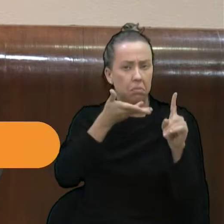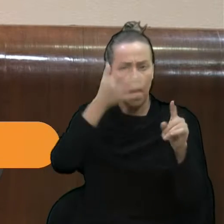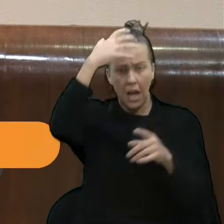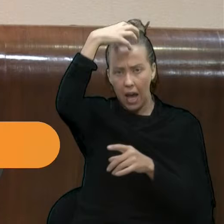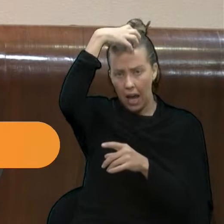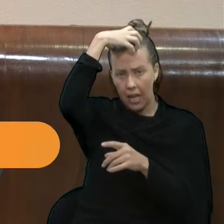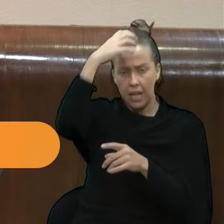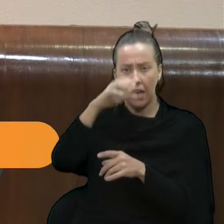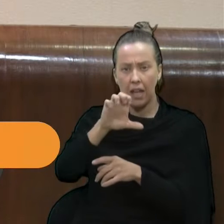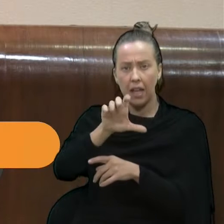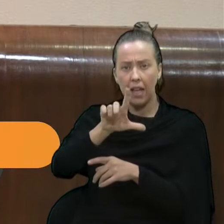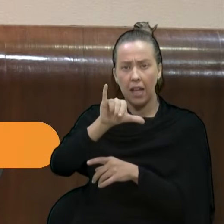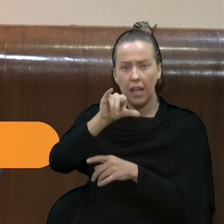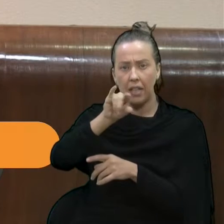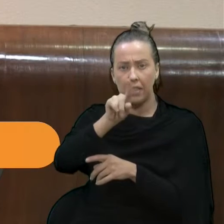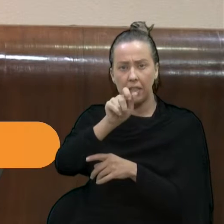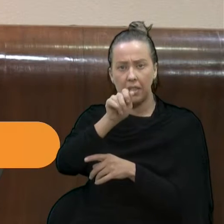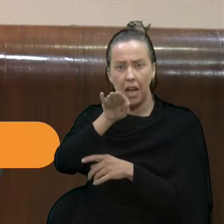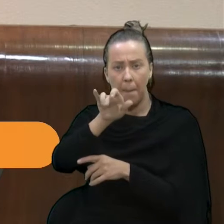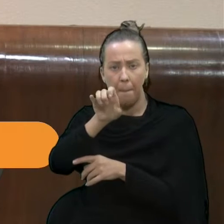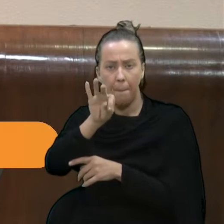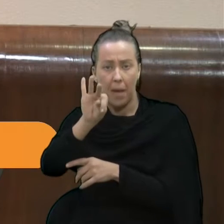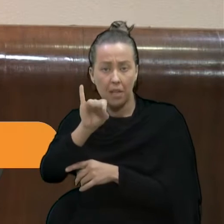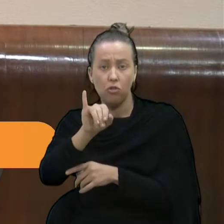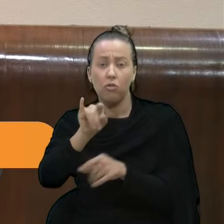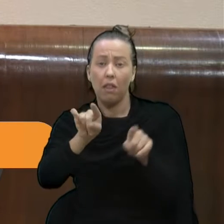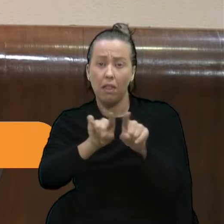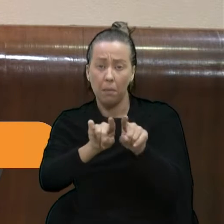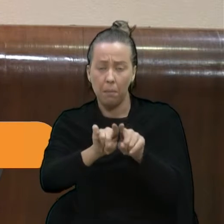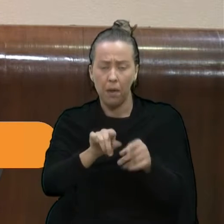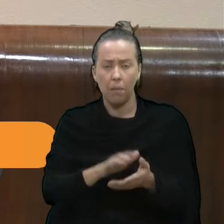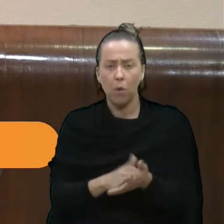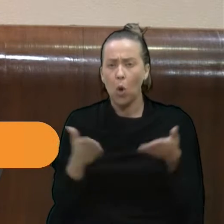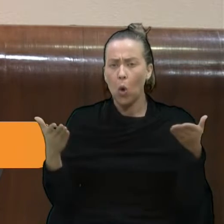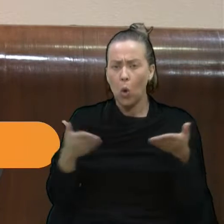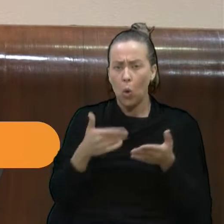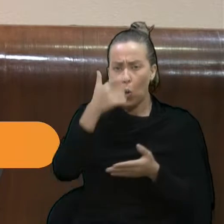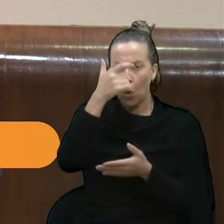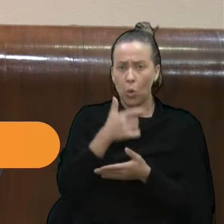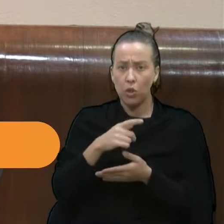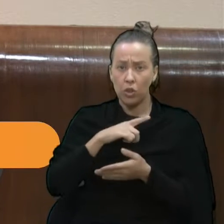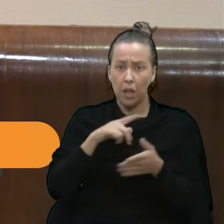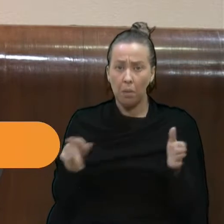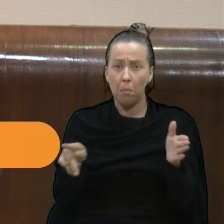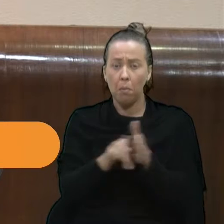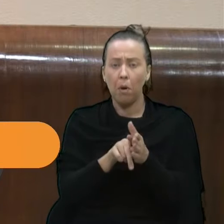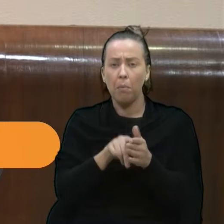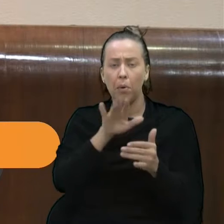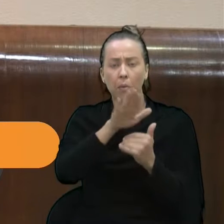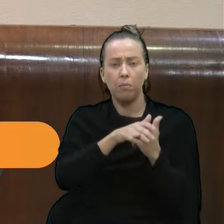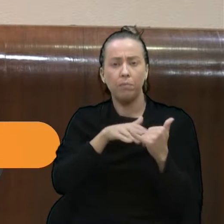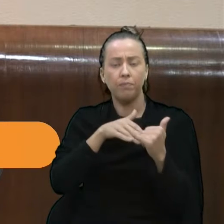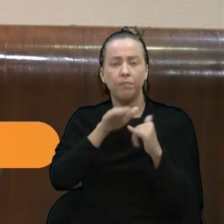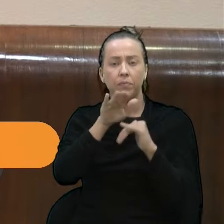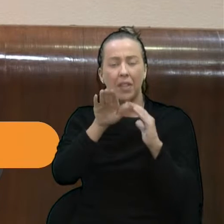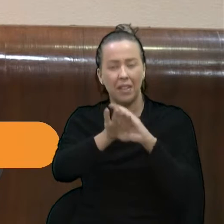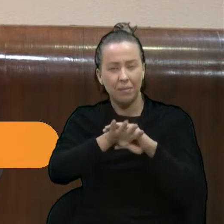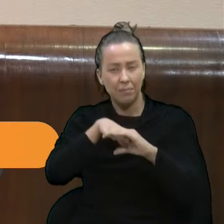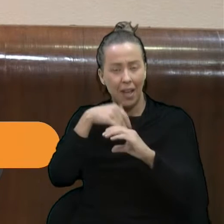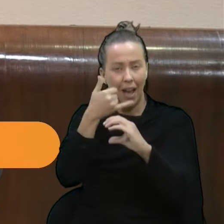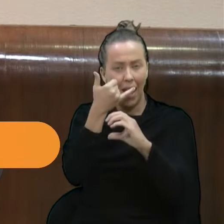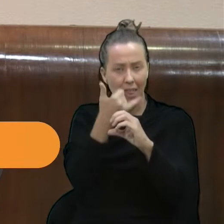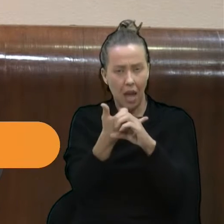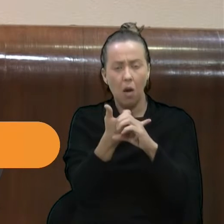Elizabeth II com a Ordem do Império Britânico. Atualmente, o jornalista possui seu próprio canal no YouTube, onde comenta os